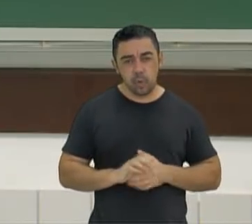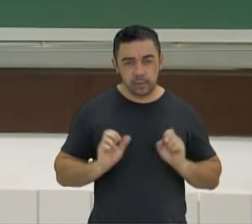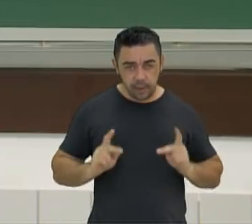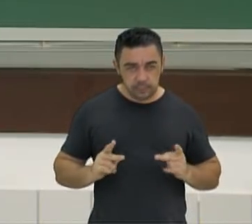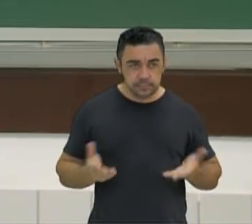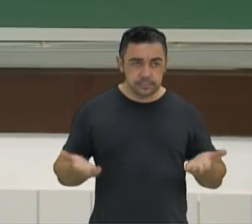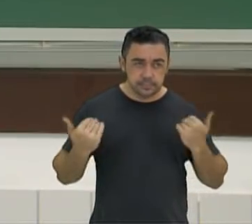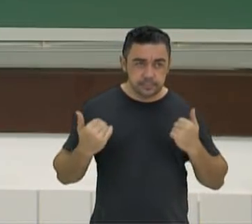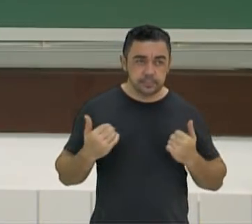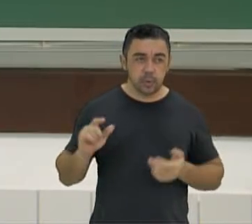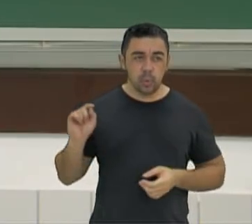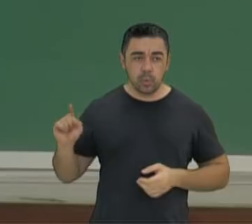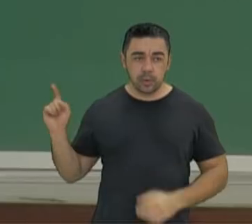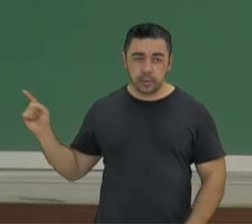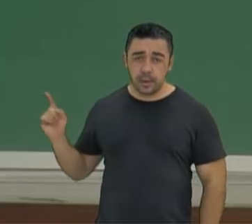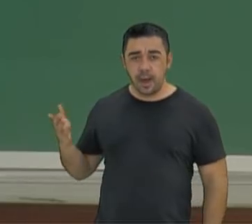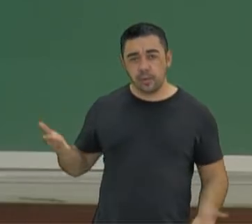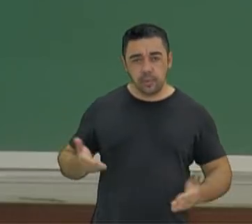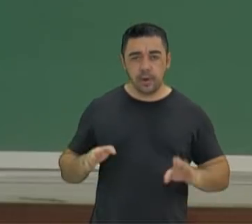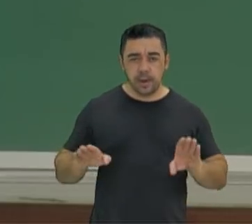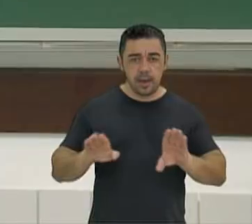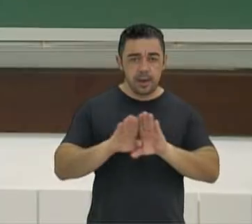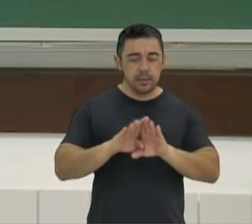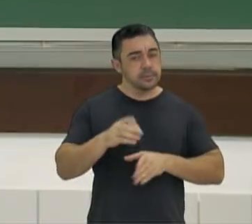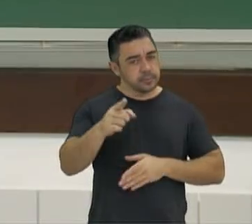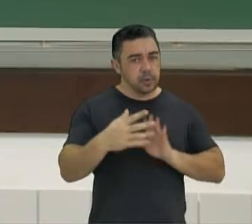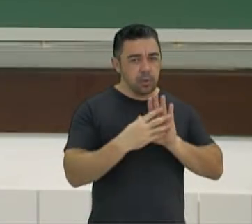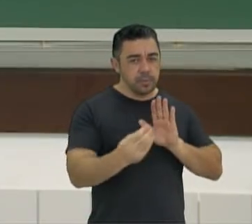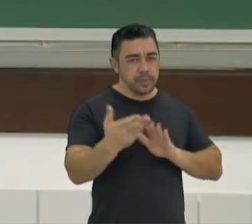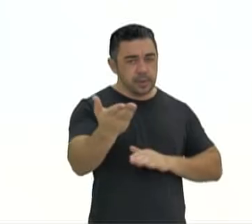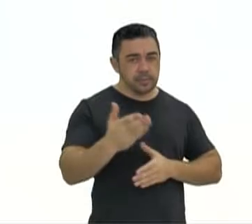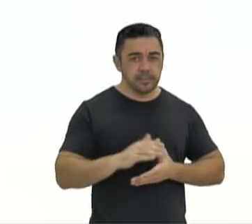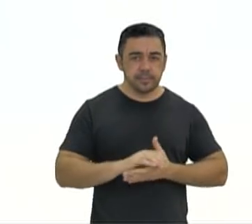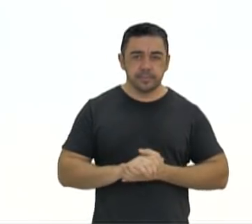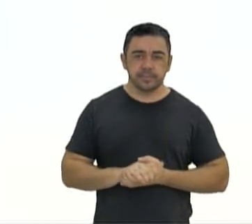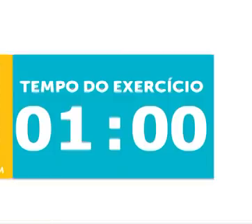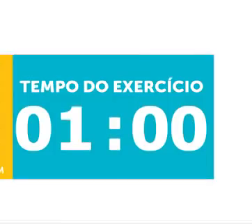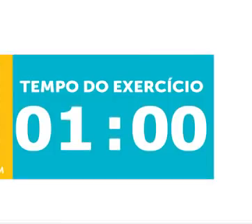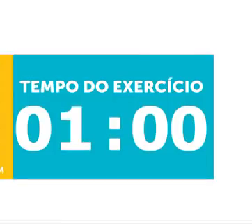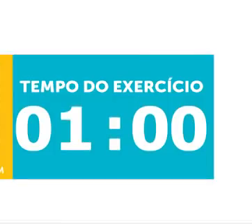bem. Aresta lateral. Tempo para cópia.